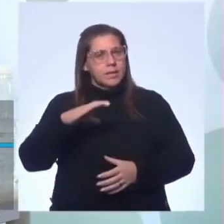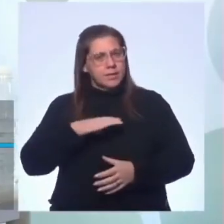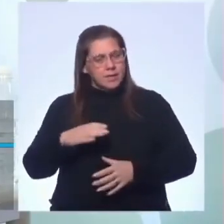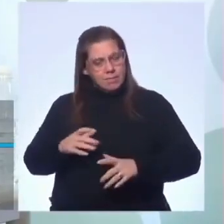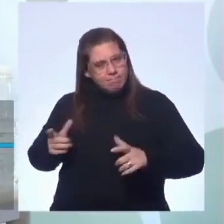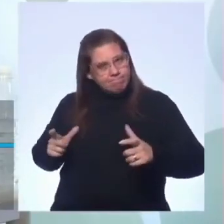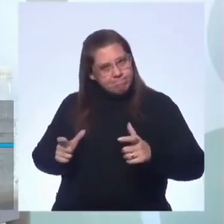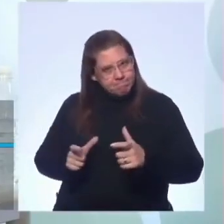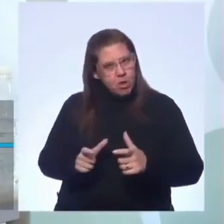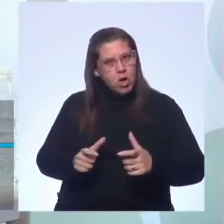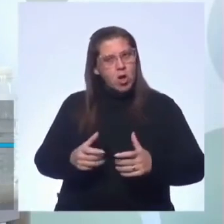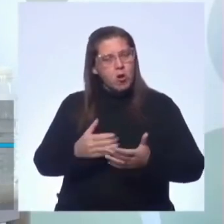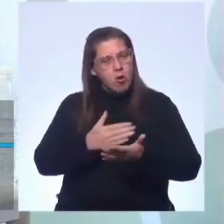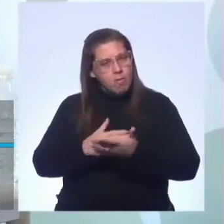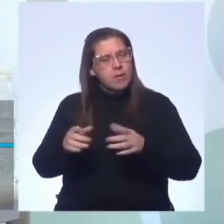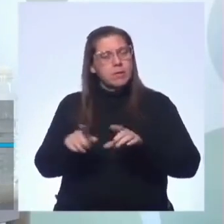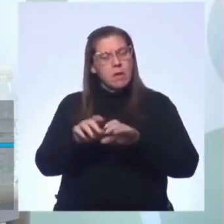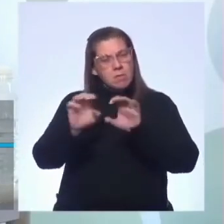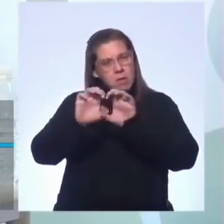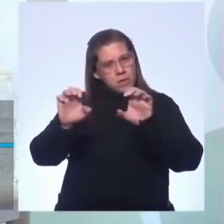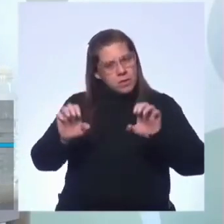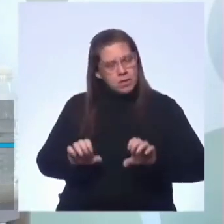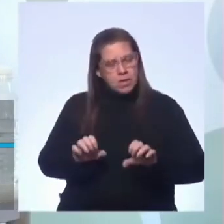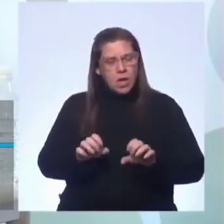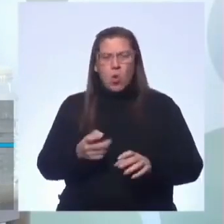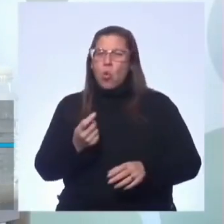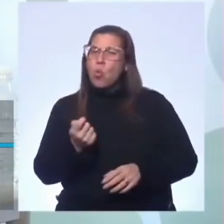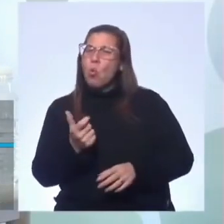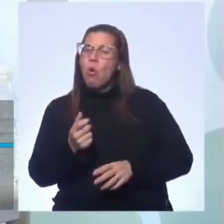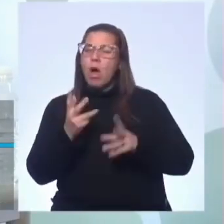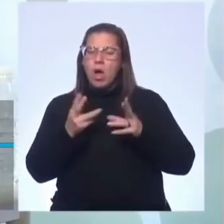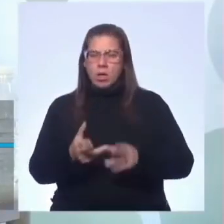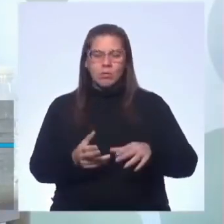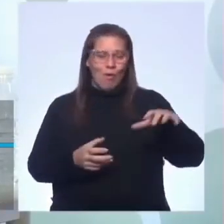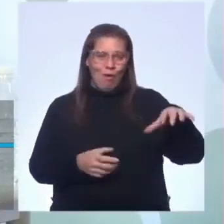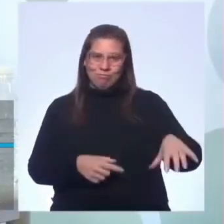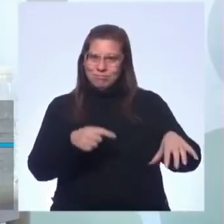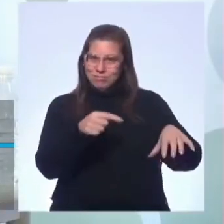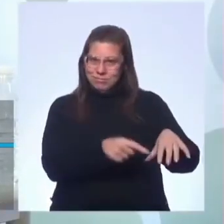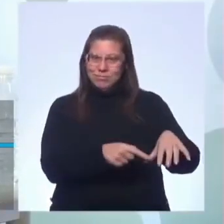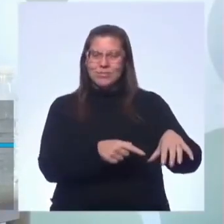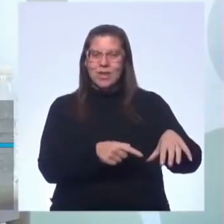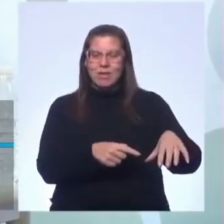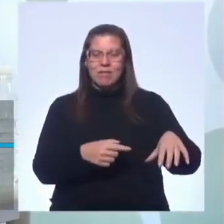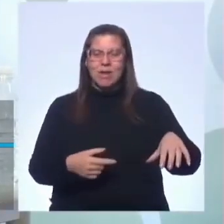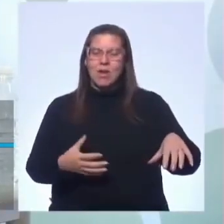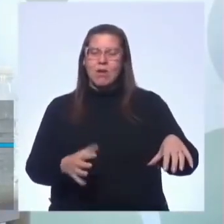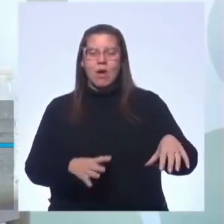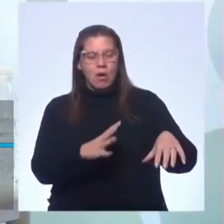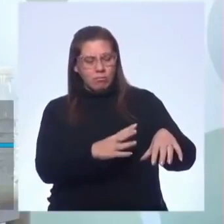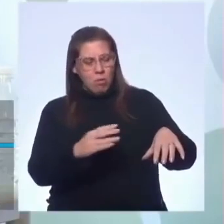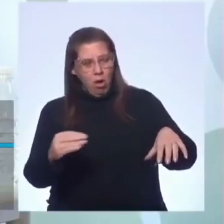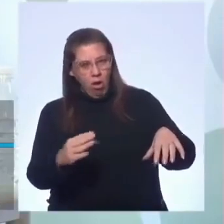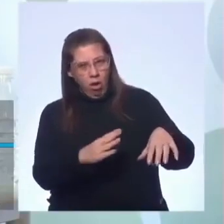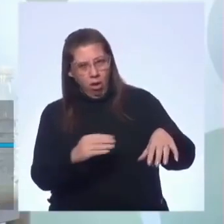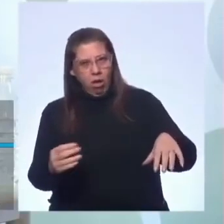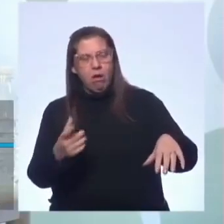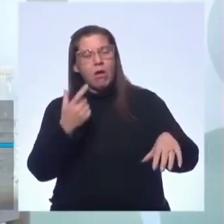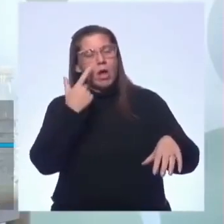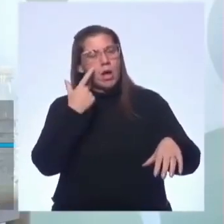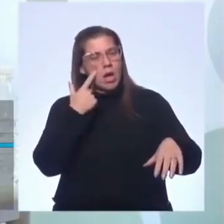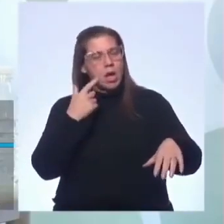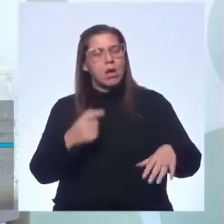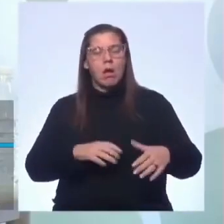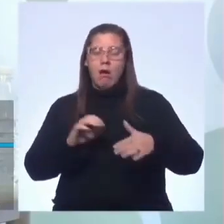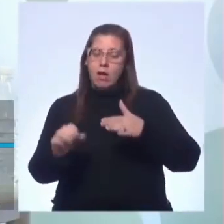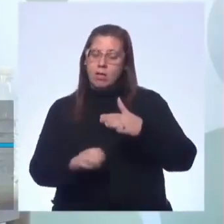elas começam a também ter uma infraestrutura muito parecida com as cidades grandes, e aí as indústrias, né, aproveitando